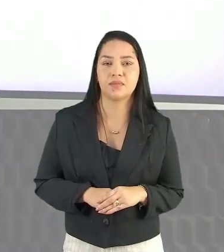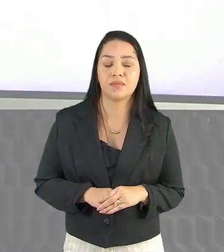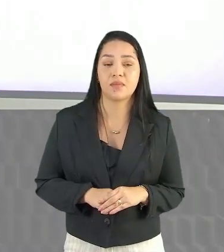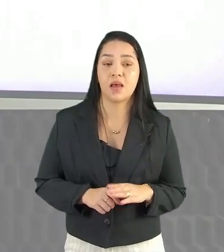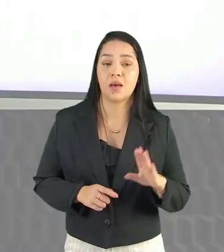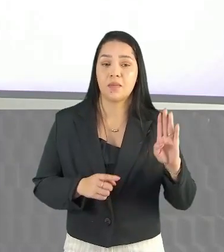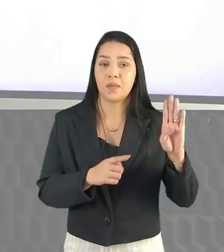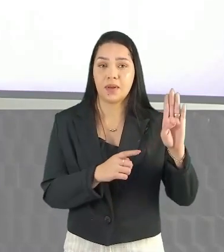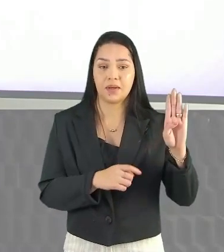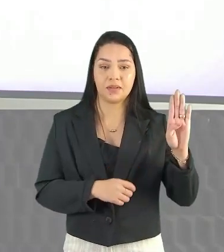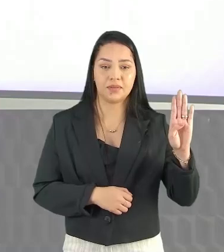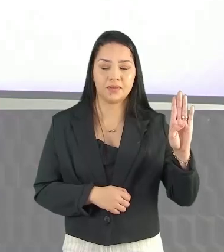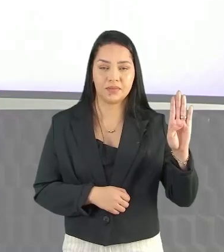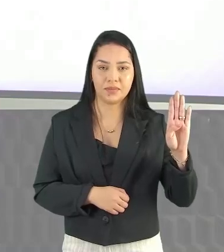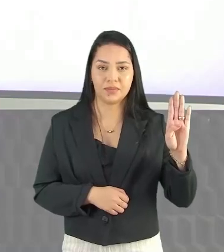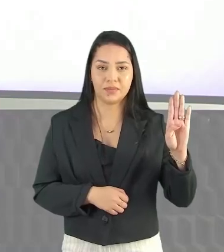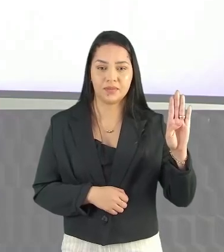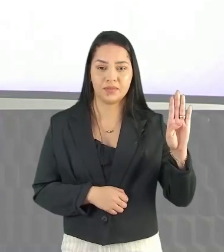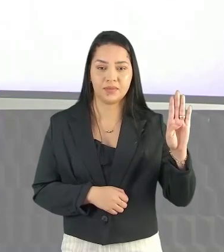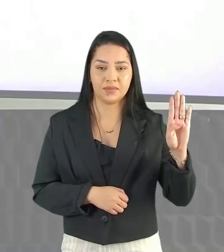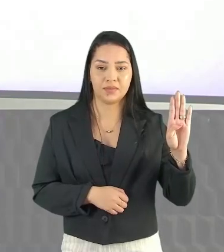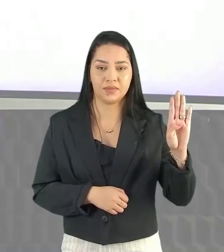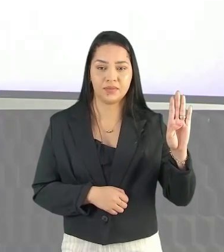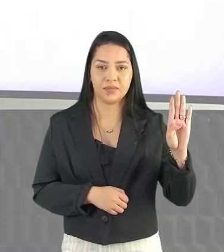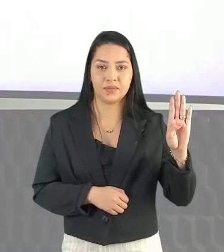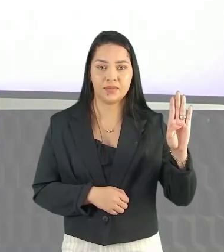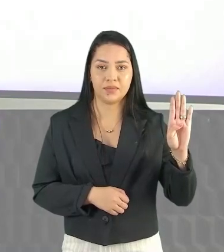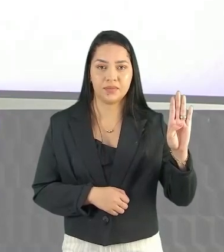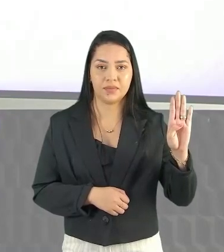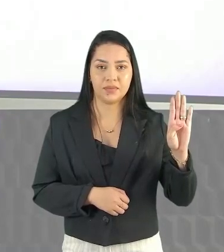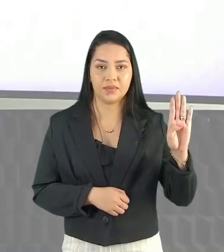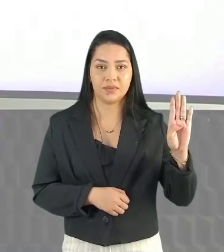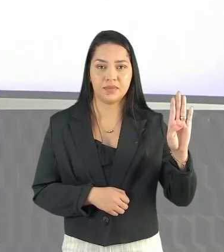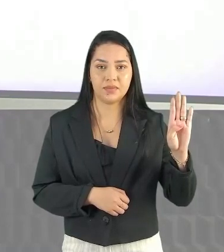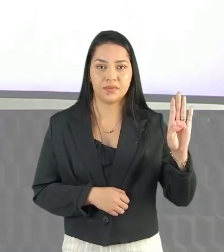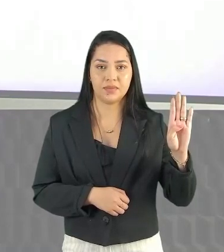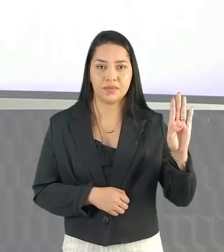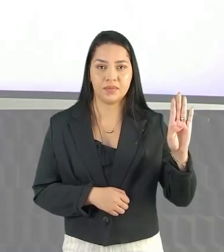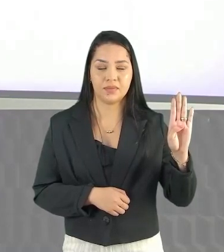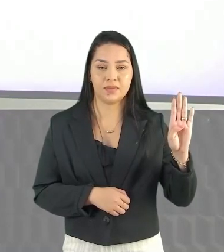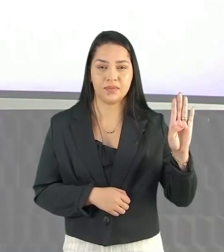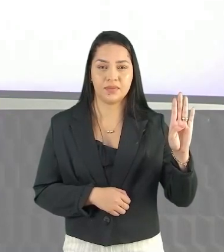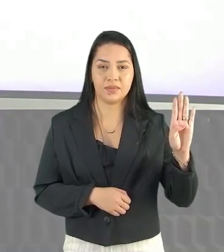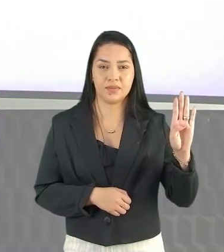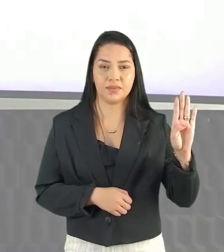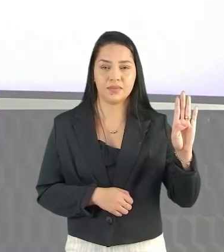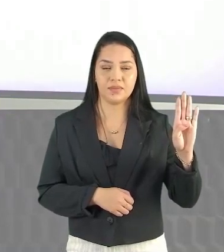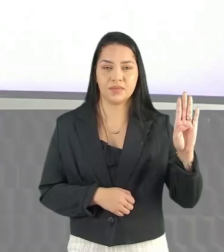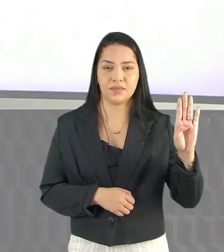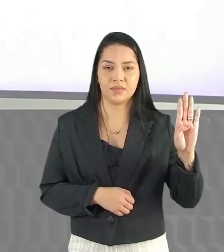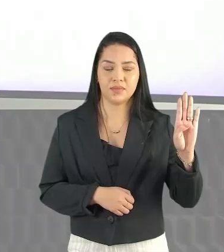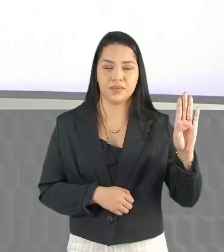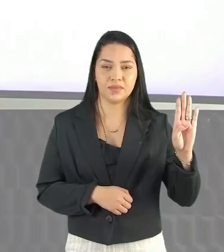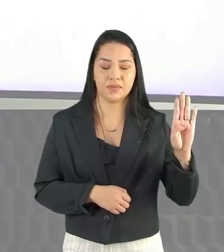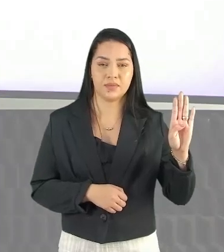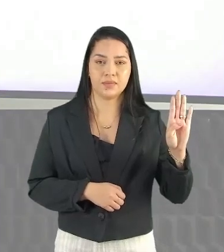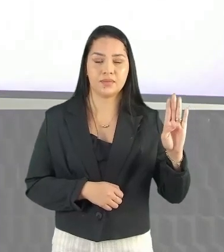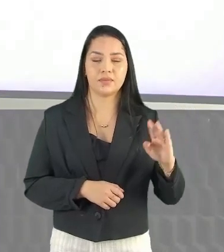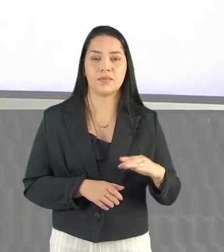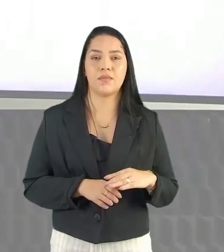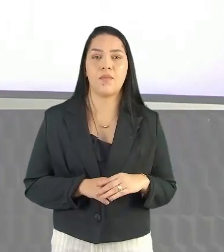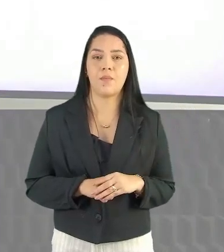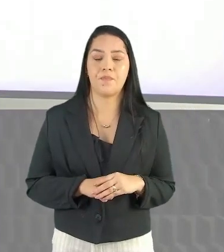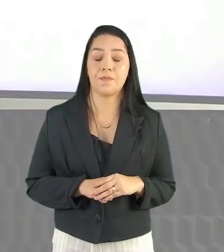A letra B, priorizou o ensino técnico no intuito de qualificar a mão de obra nacional direcionada à